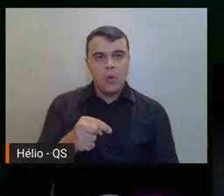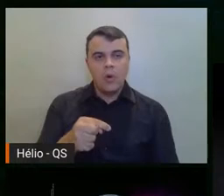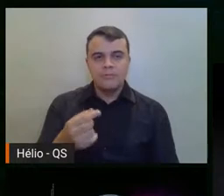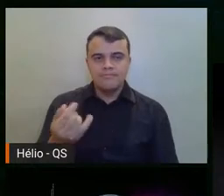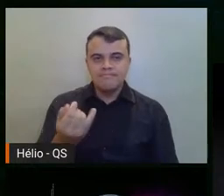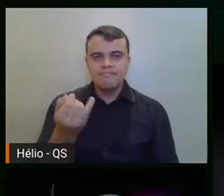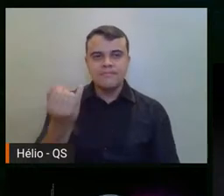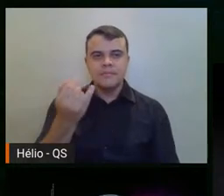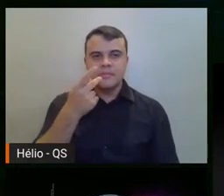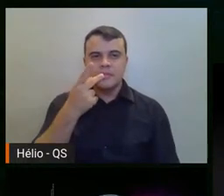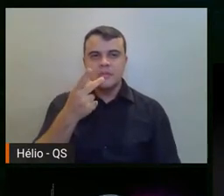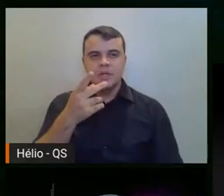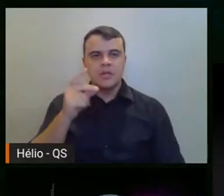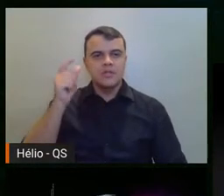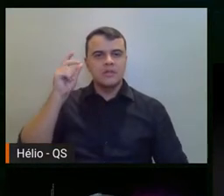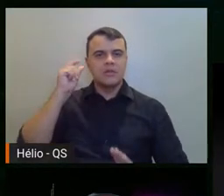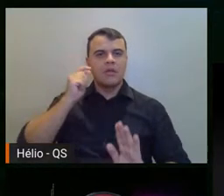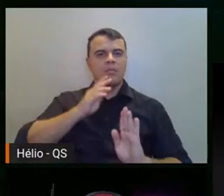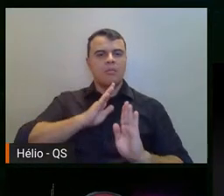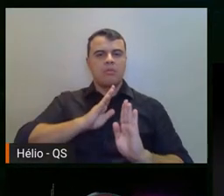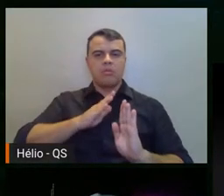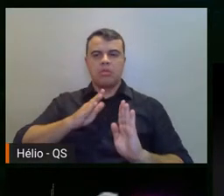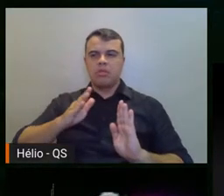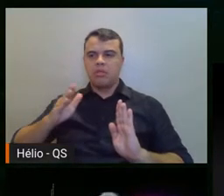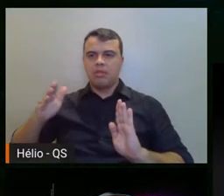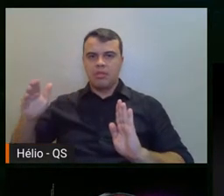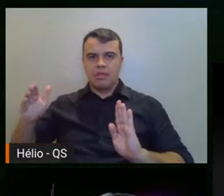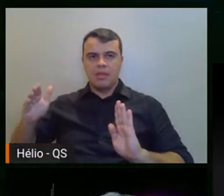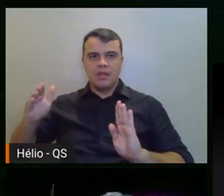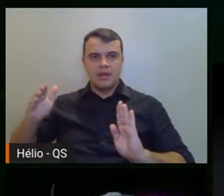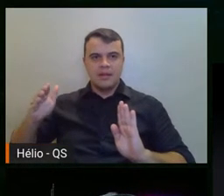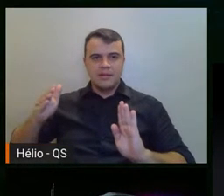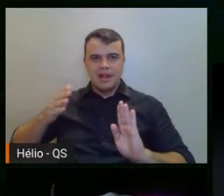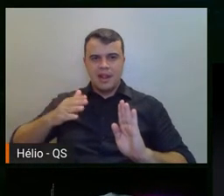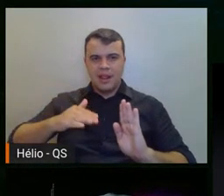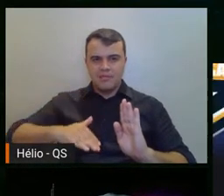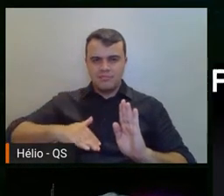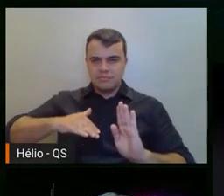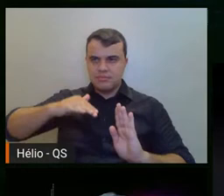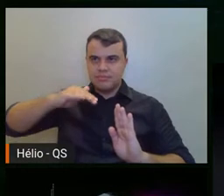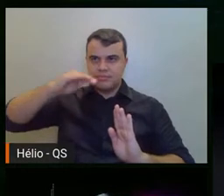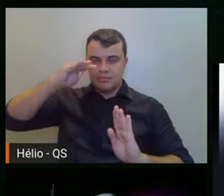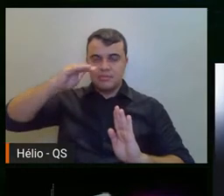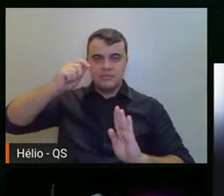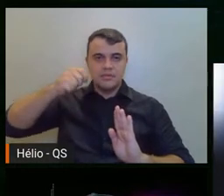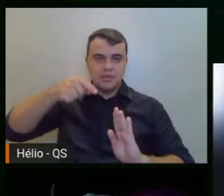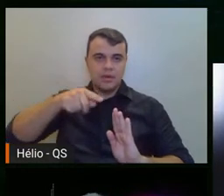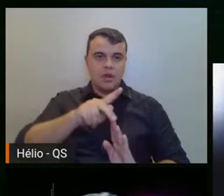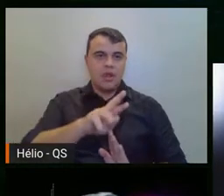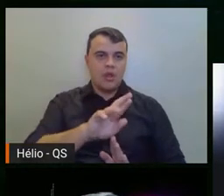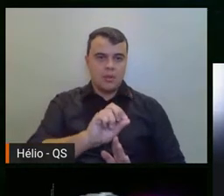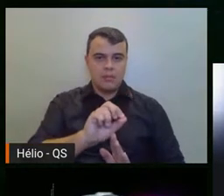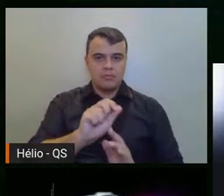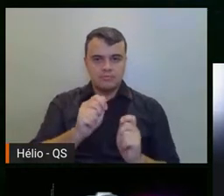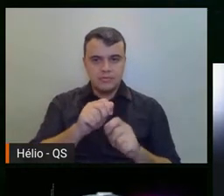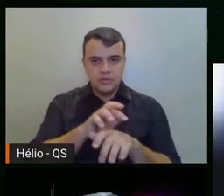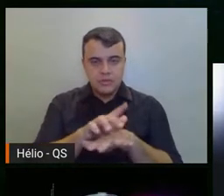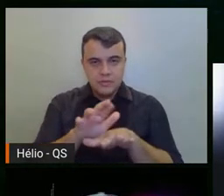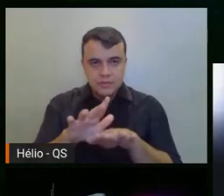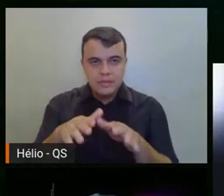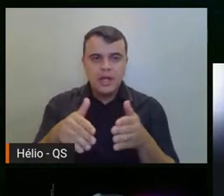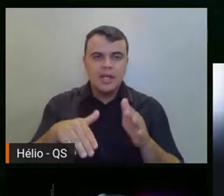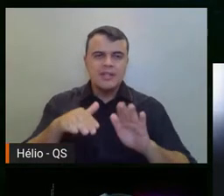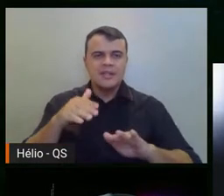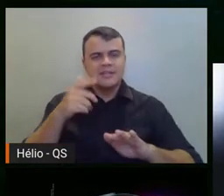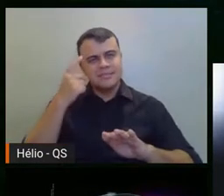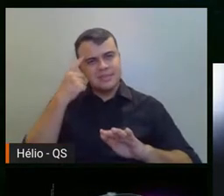sabe aquelas bibliotecas antigas assim ó infinitas assim que tem livre até no teto Esse é o pro e daí às vezes você